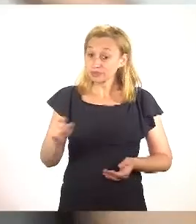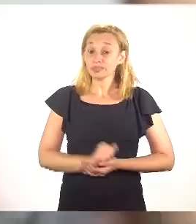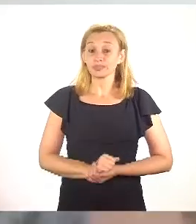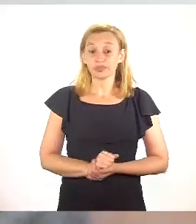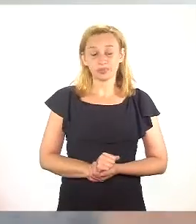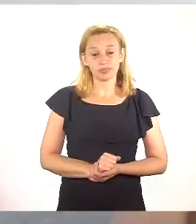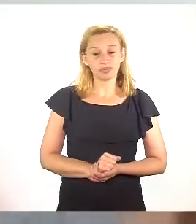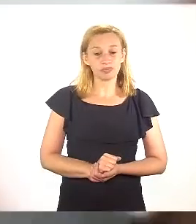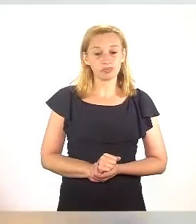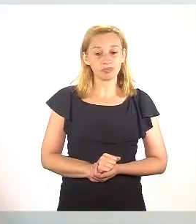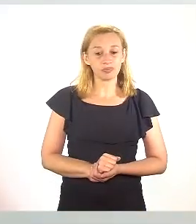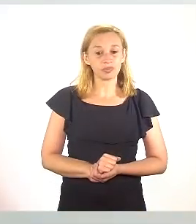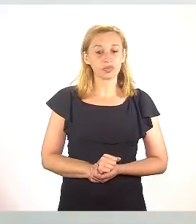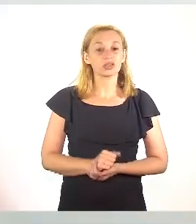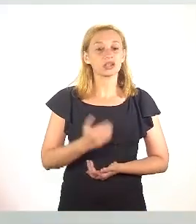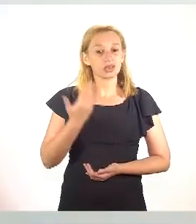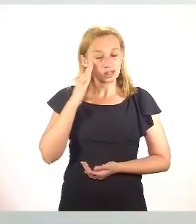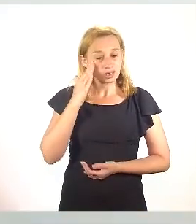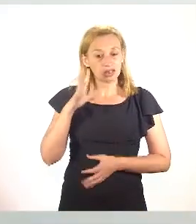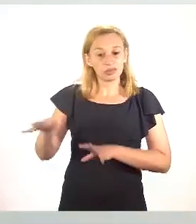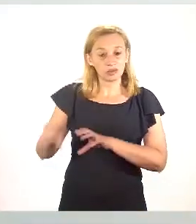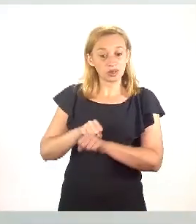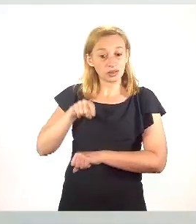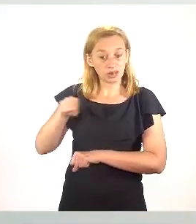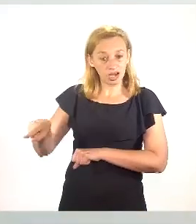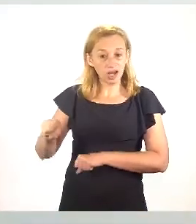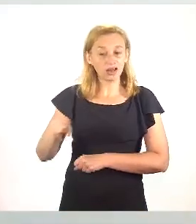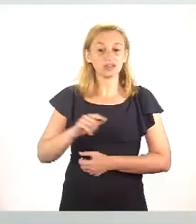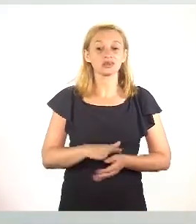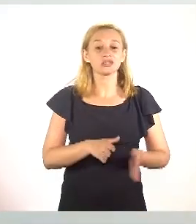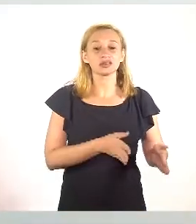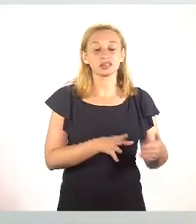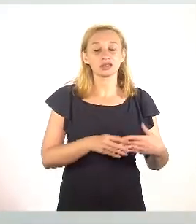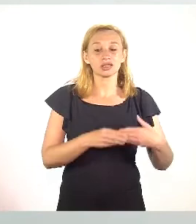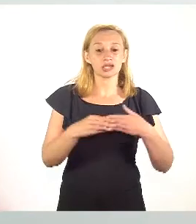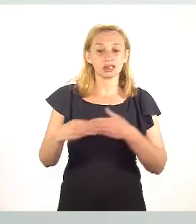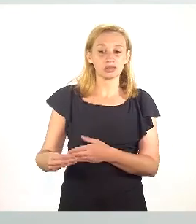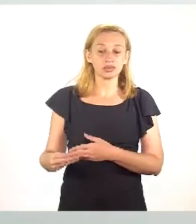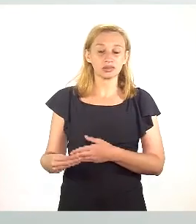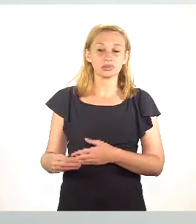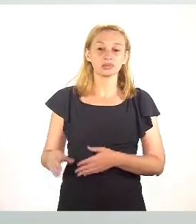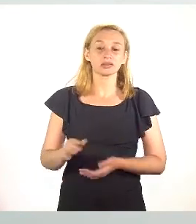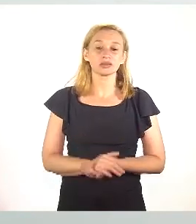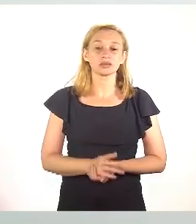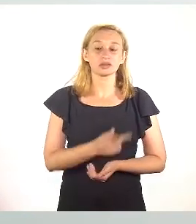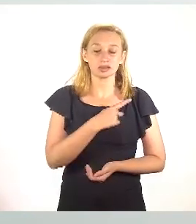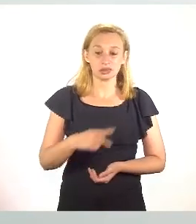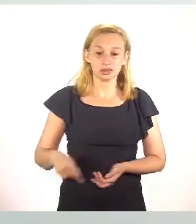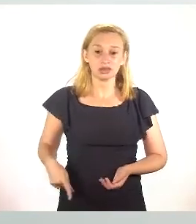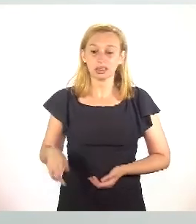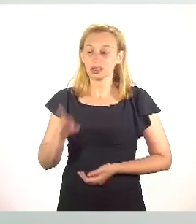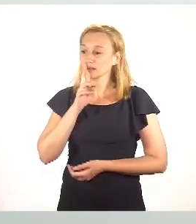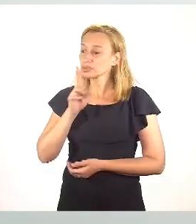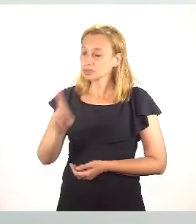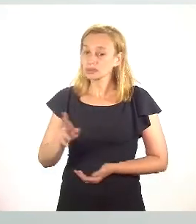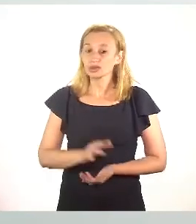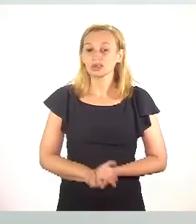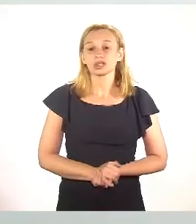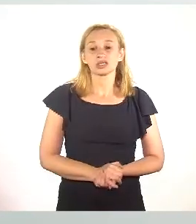está com esse requerimento de informação lá, encaminhado pelo presidente para responder,